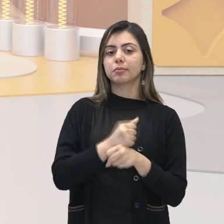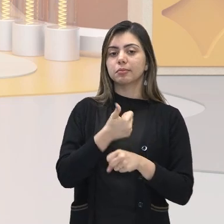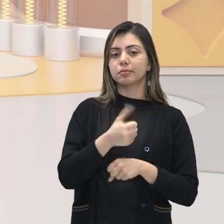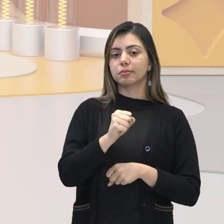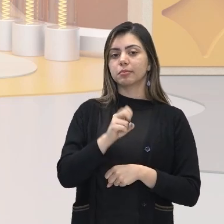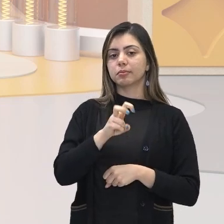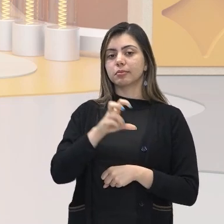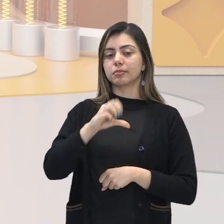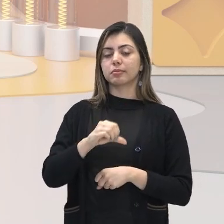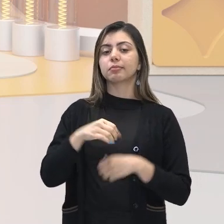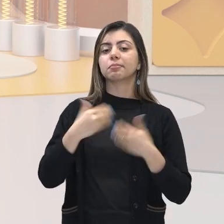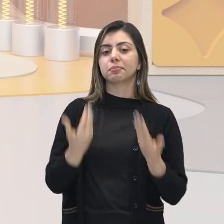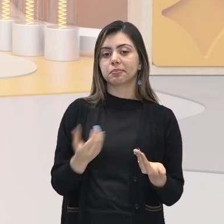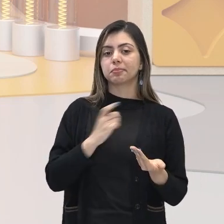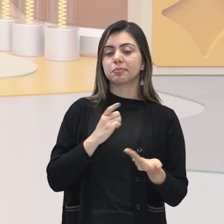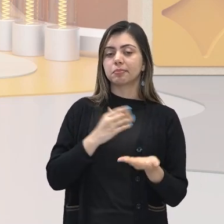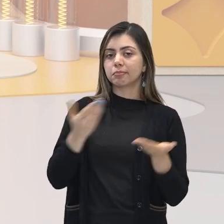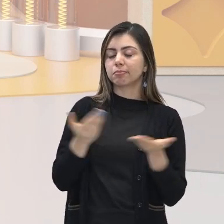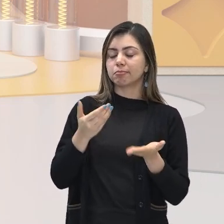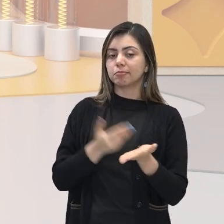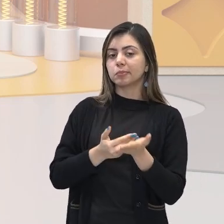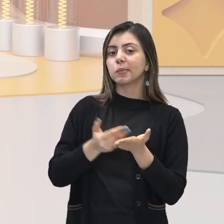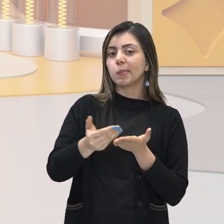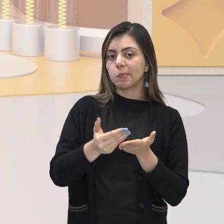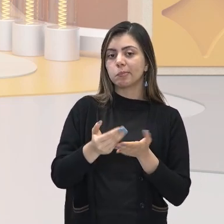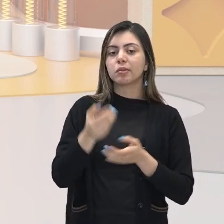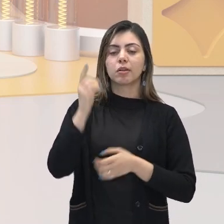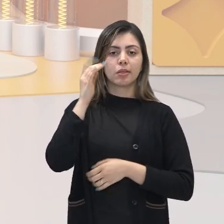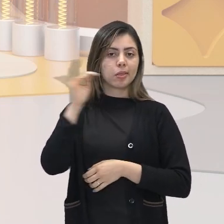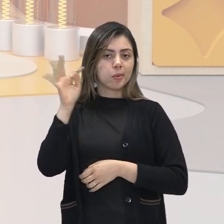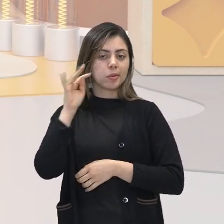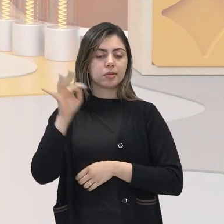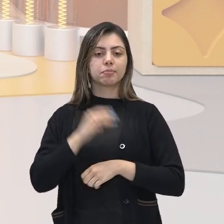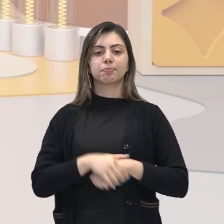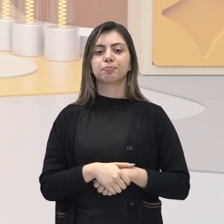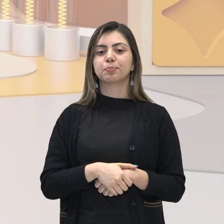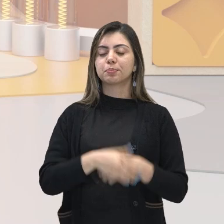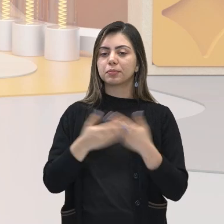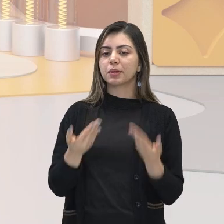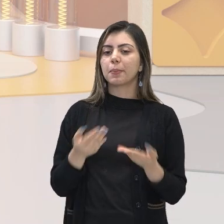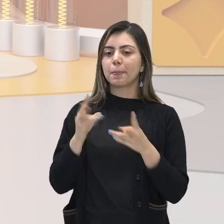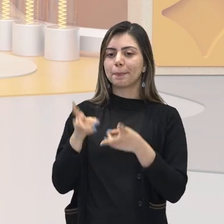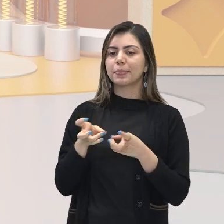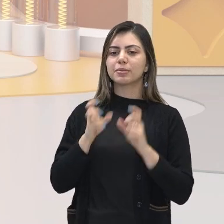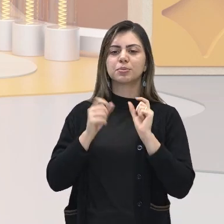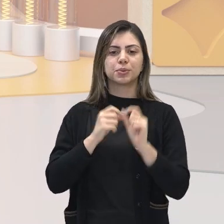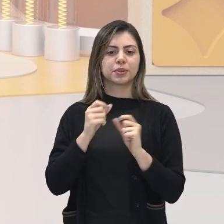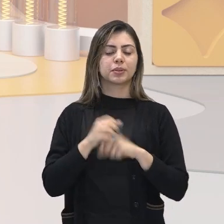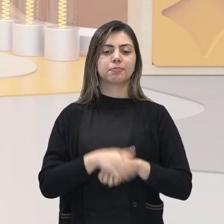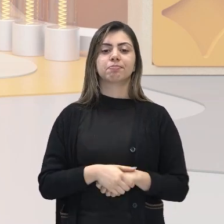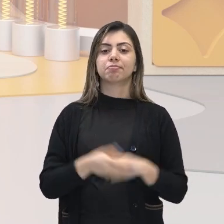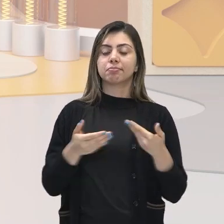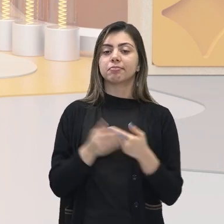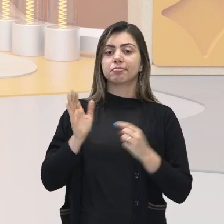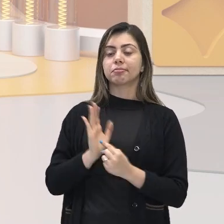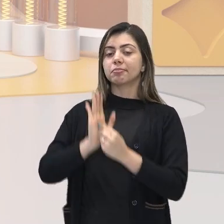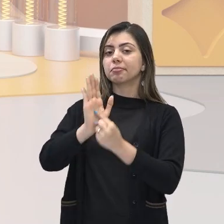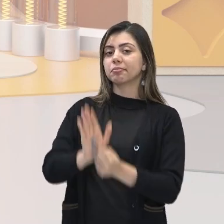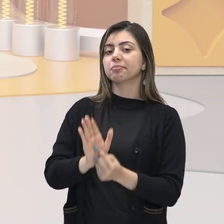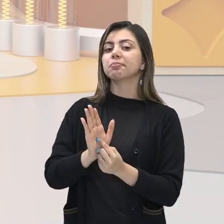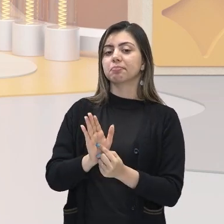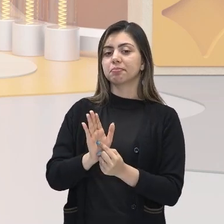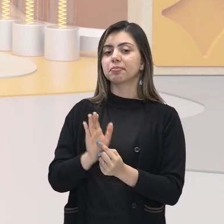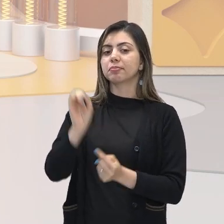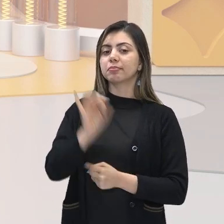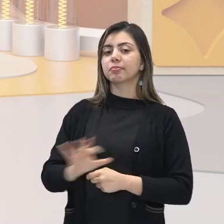1859, nós vamos ter essa formulação das ideias. E observa ali, que para representar essa questão,